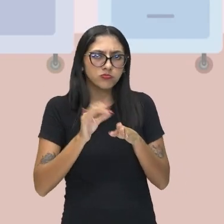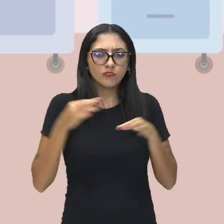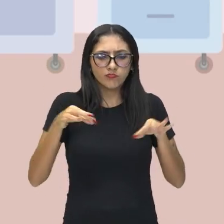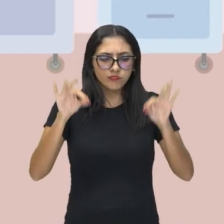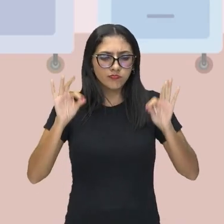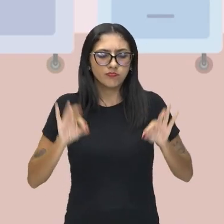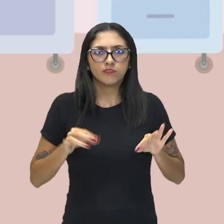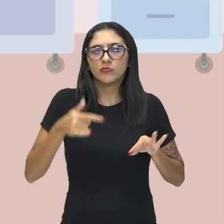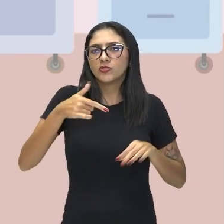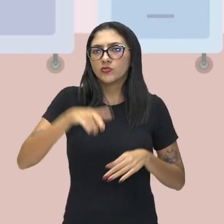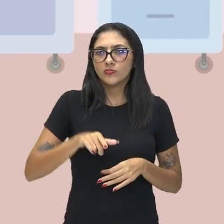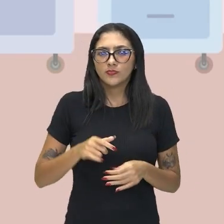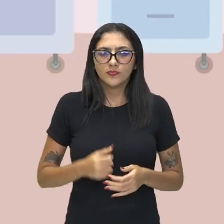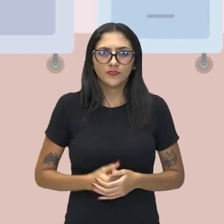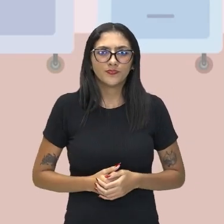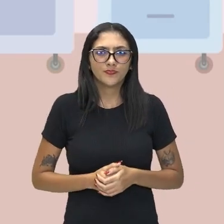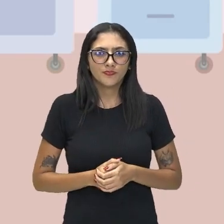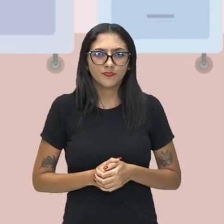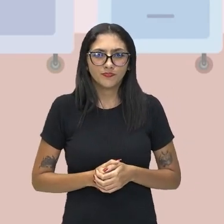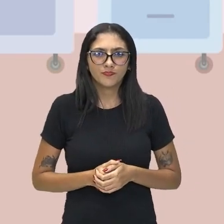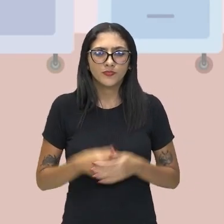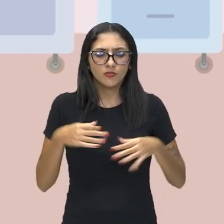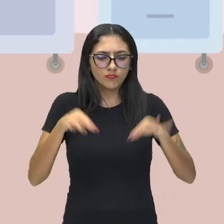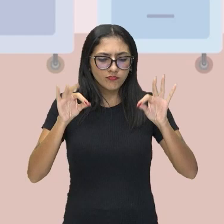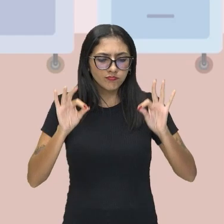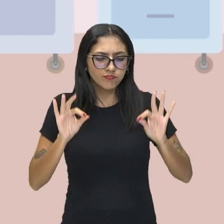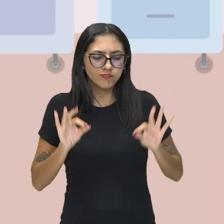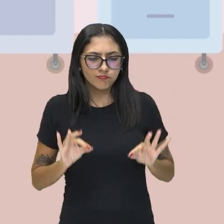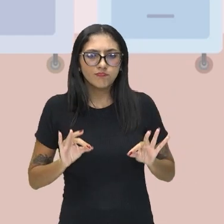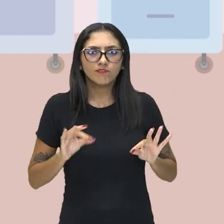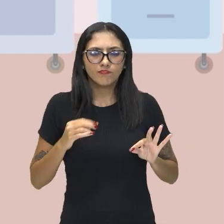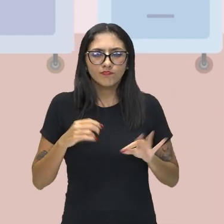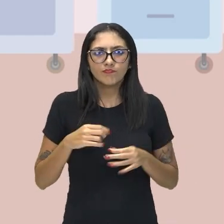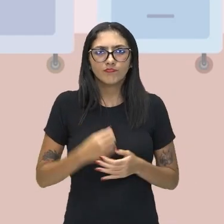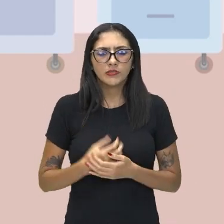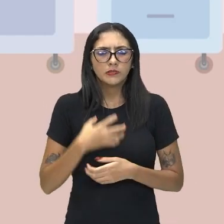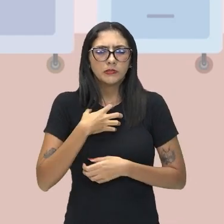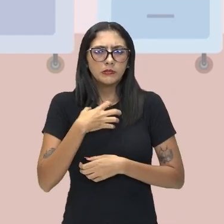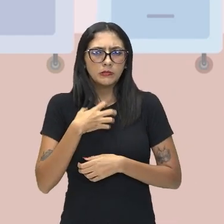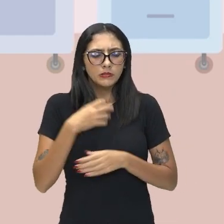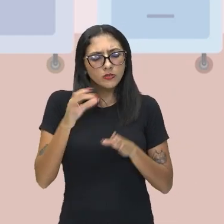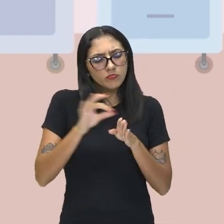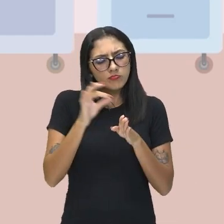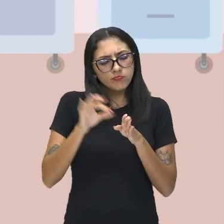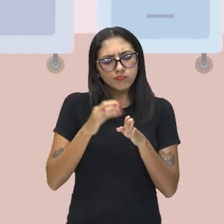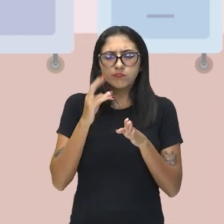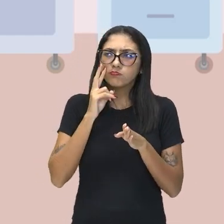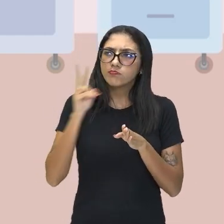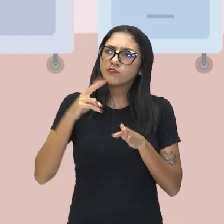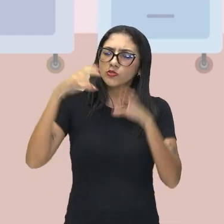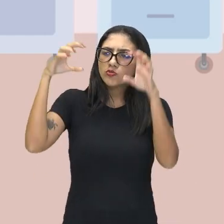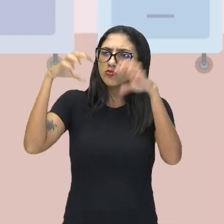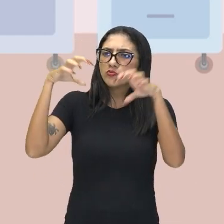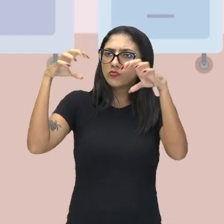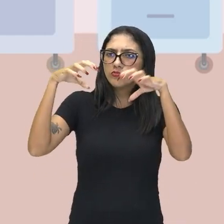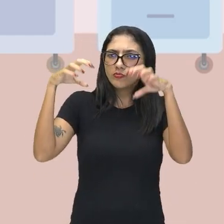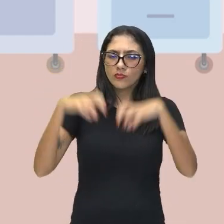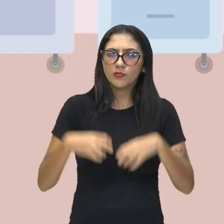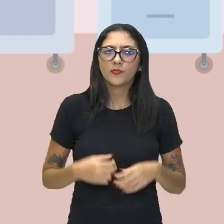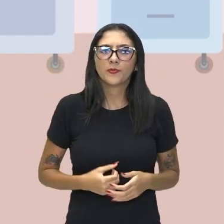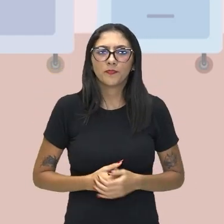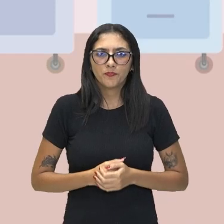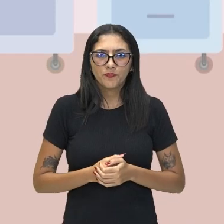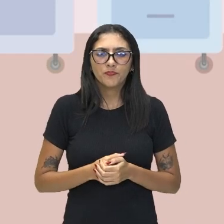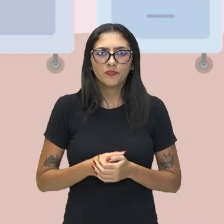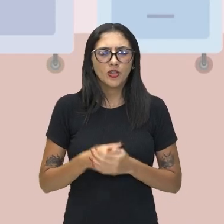sobre o tecido. Leve, a chuva vinha cumprimentá-la à janela. Tecera tudo o que fazia,